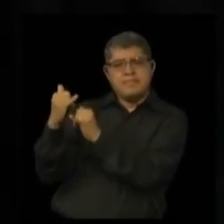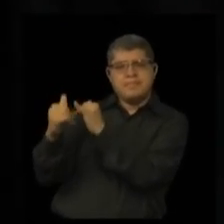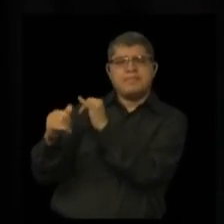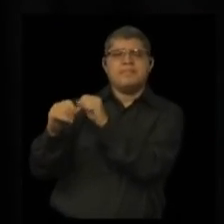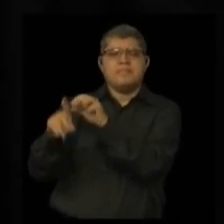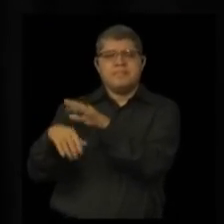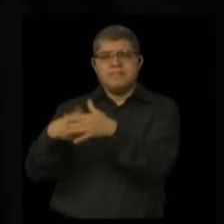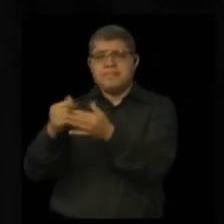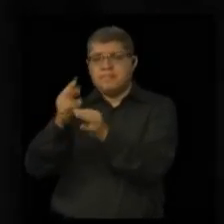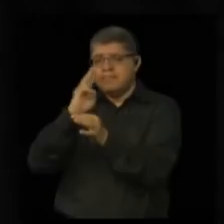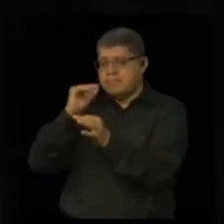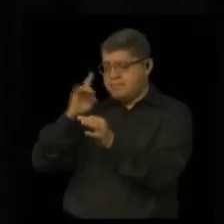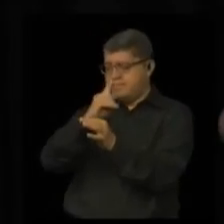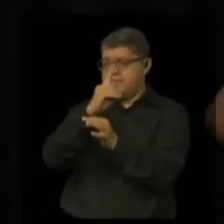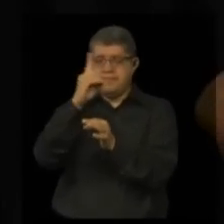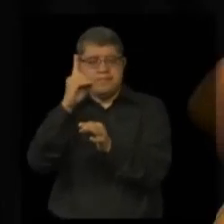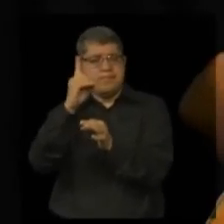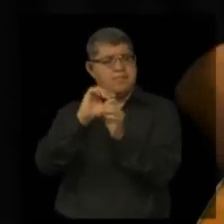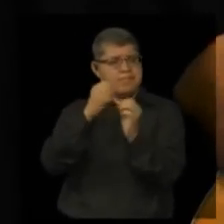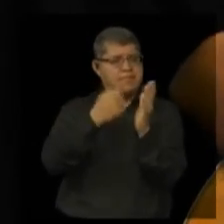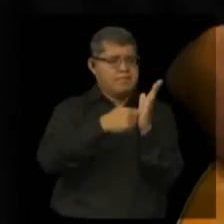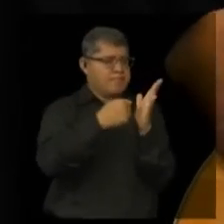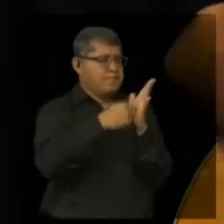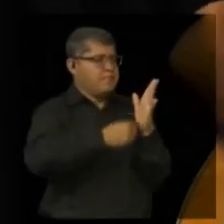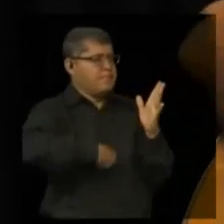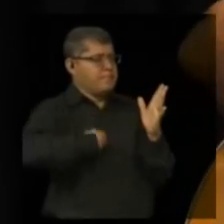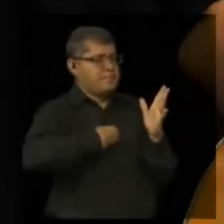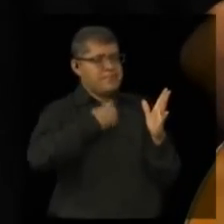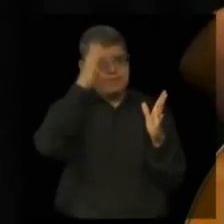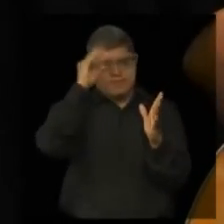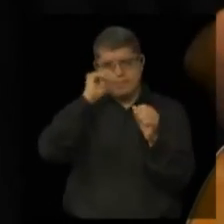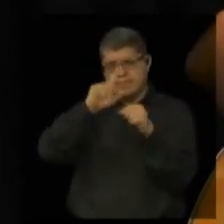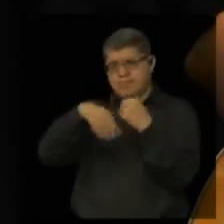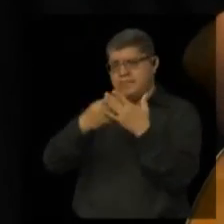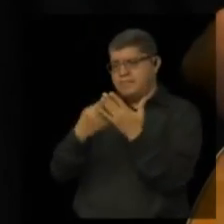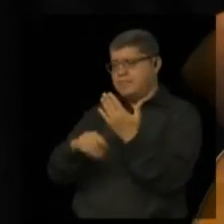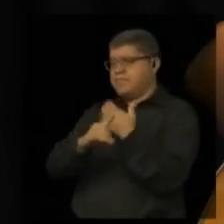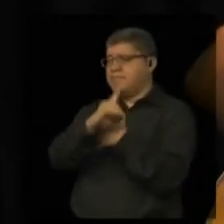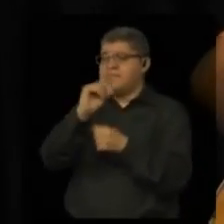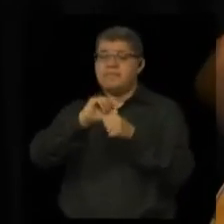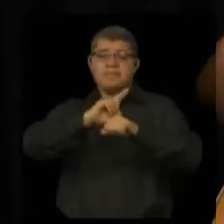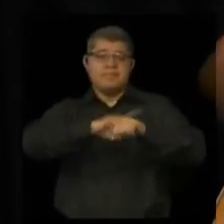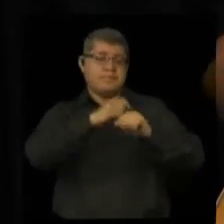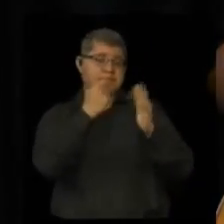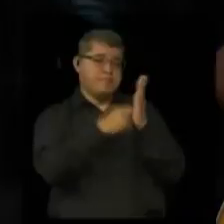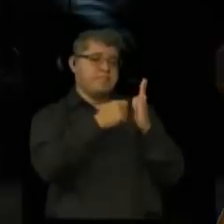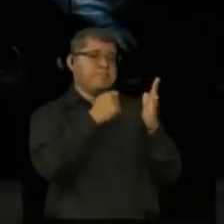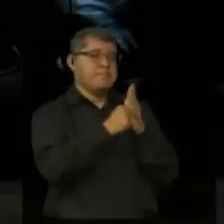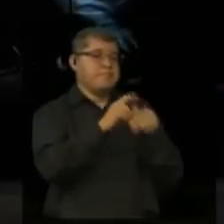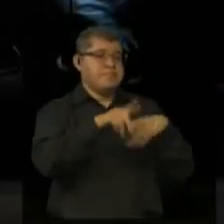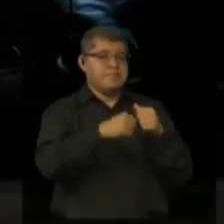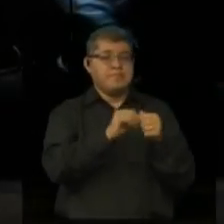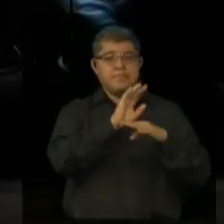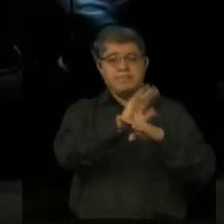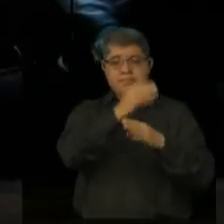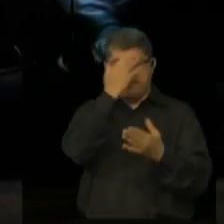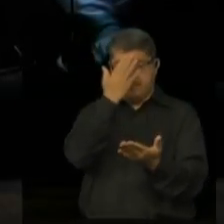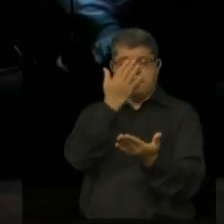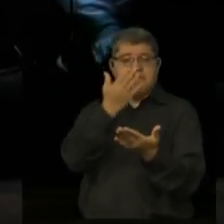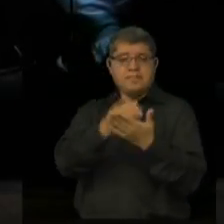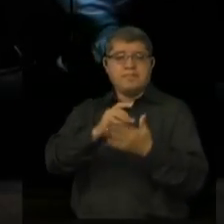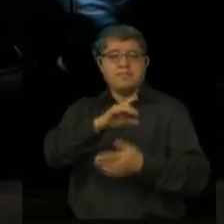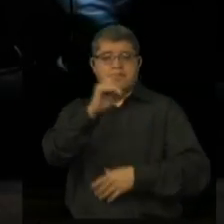bah. Os credos só nos dias tensos. Rezo com os credos só nos dias tensos. Rezo com os credos só